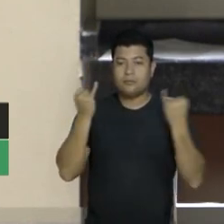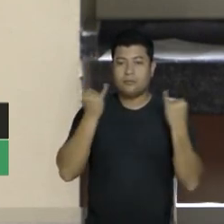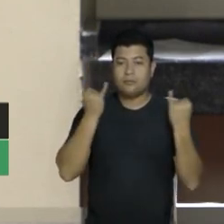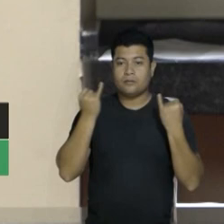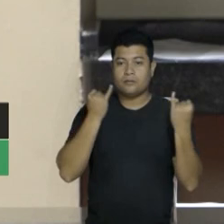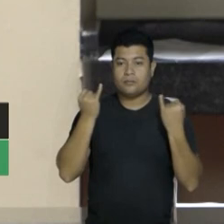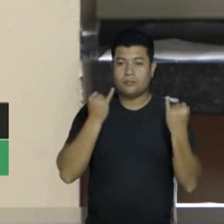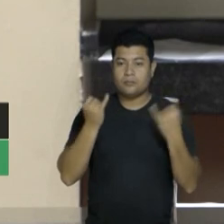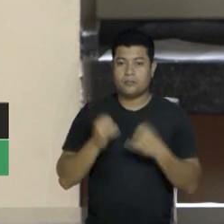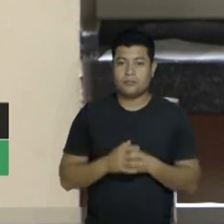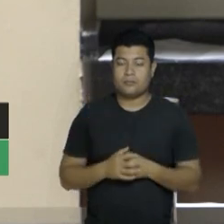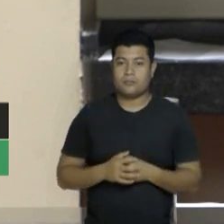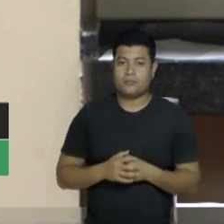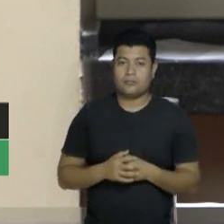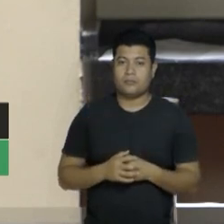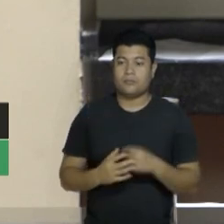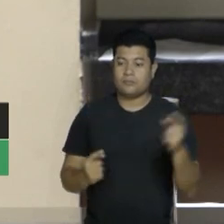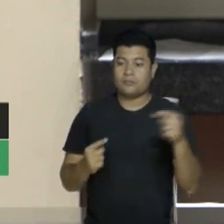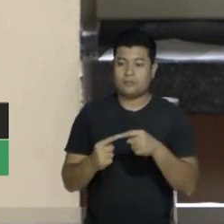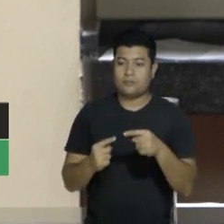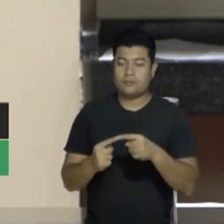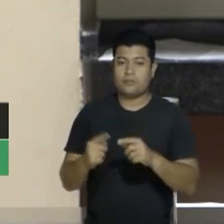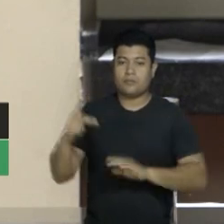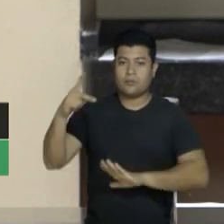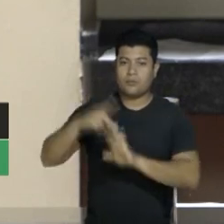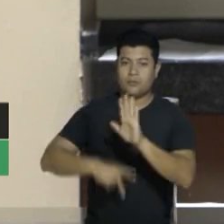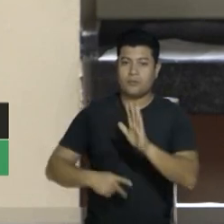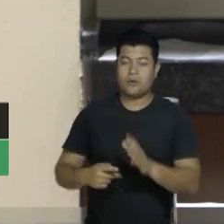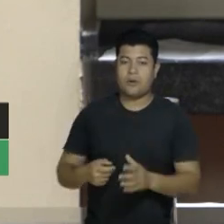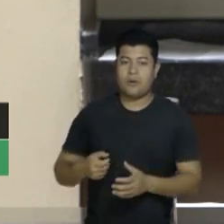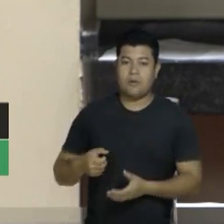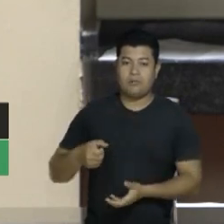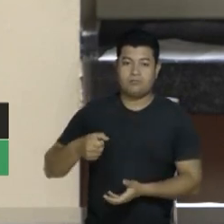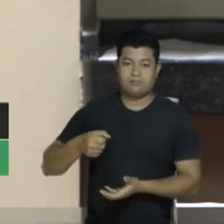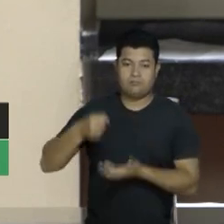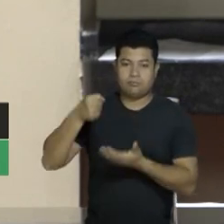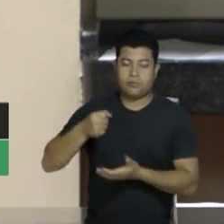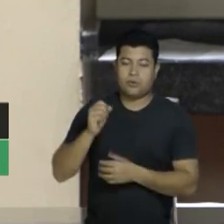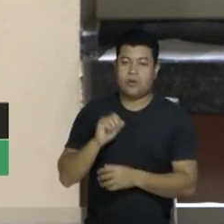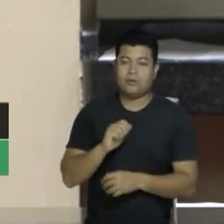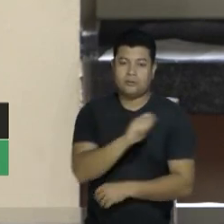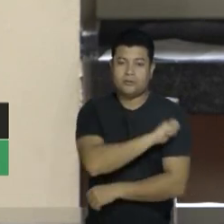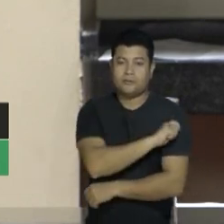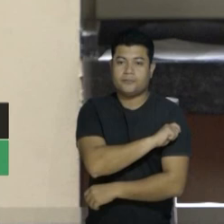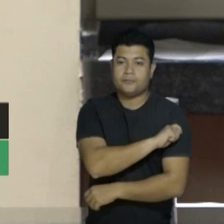informações acerca do programa Bolsa Estudante. Em